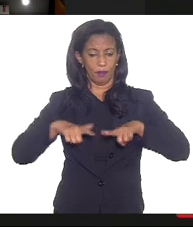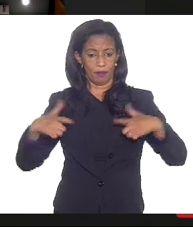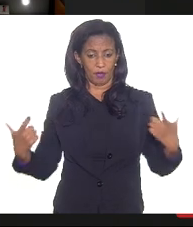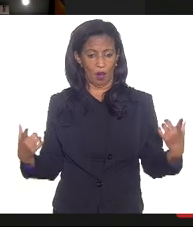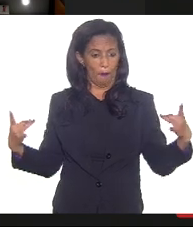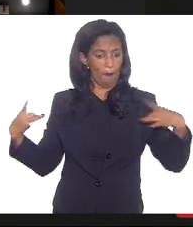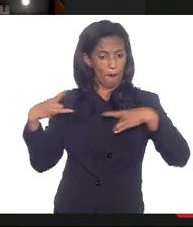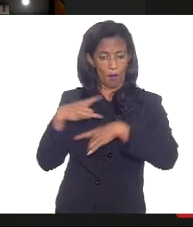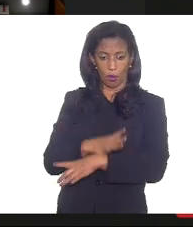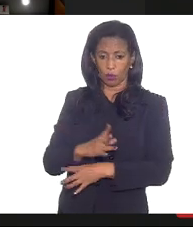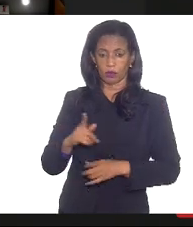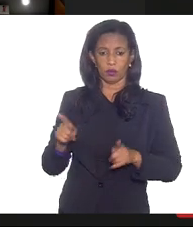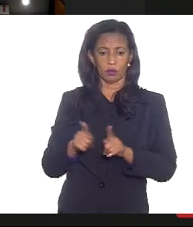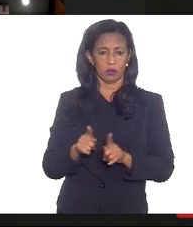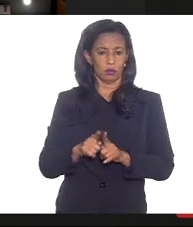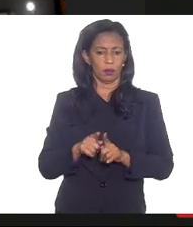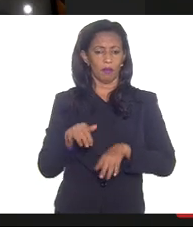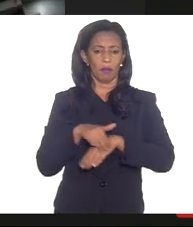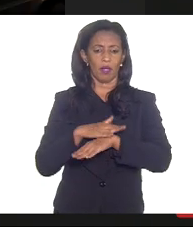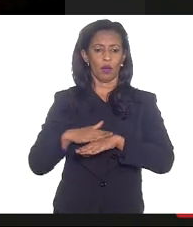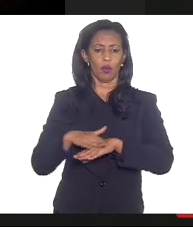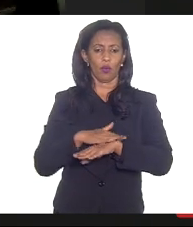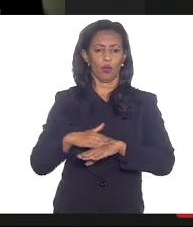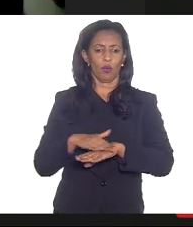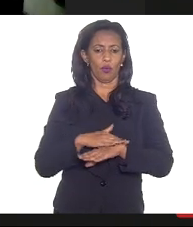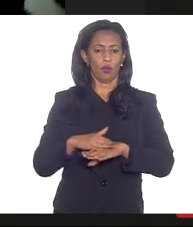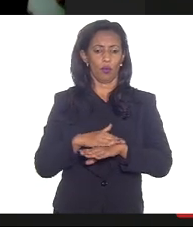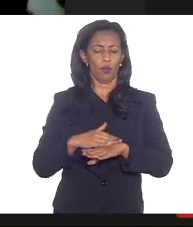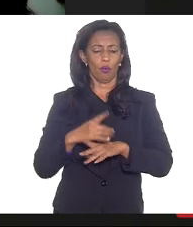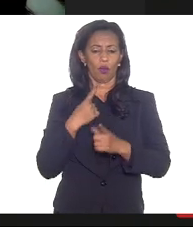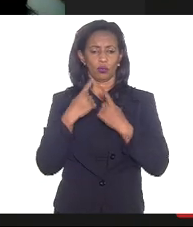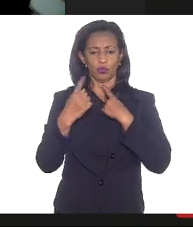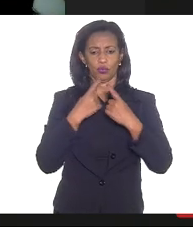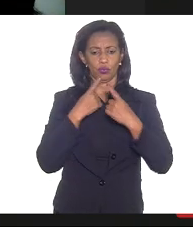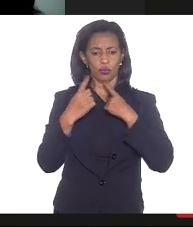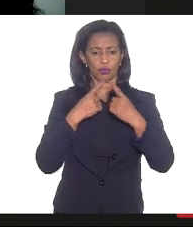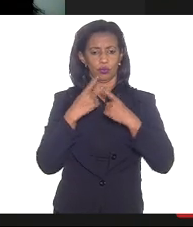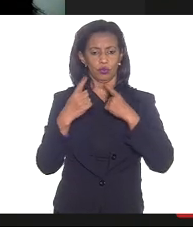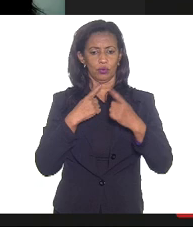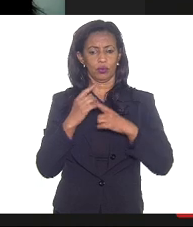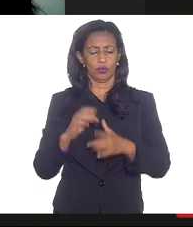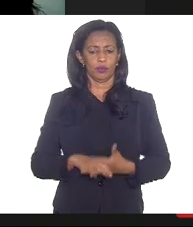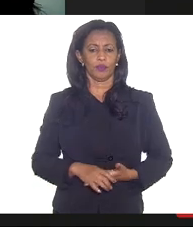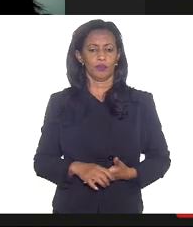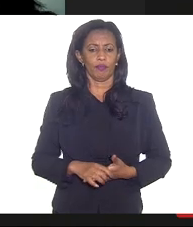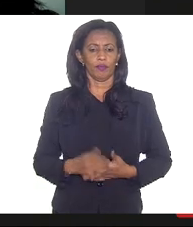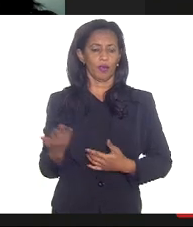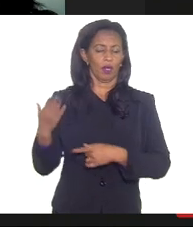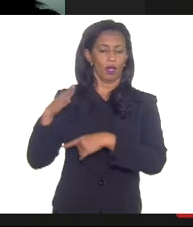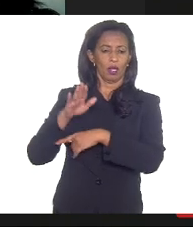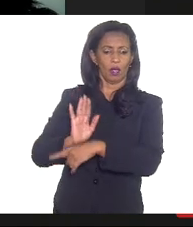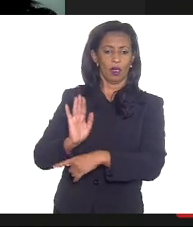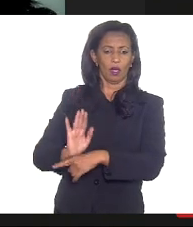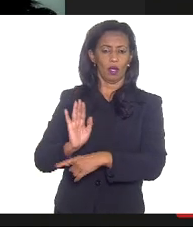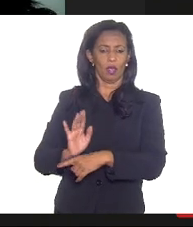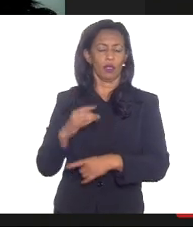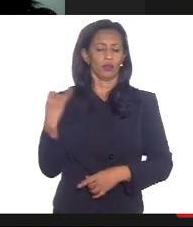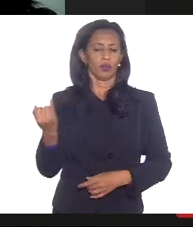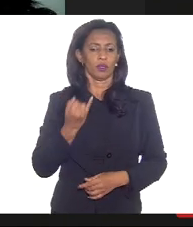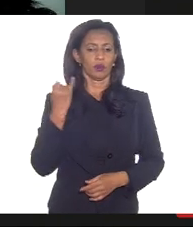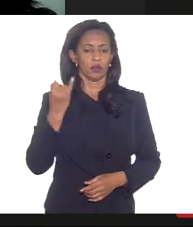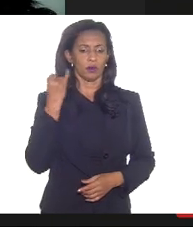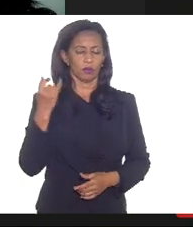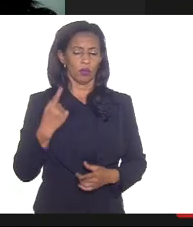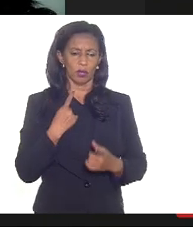à disposição para conversa, para o diálogo e para as contribuições. É, né, muito importante